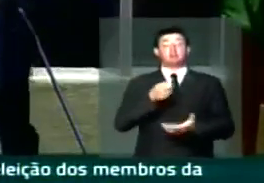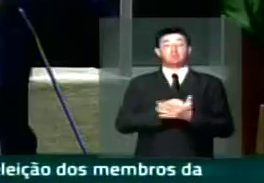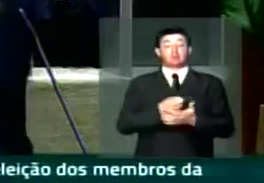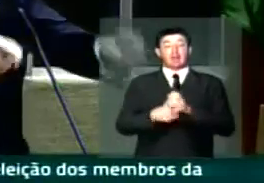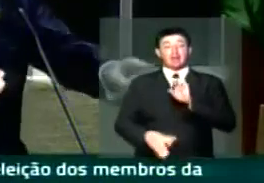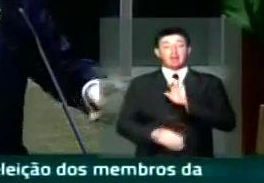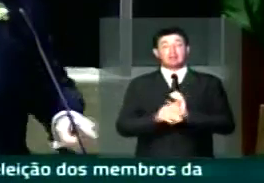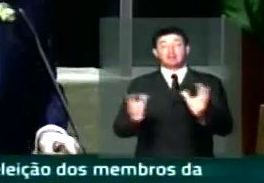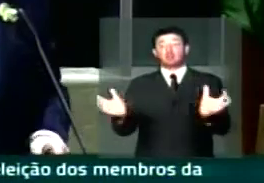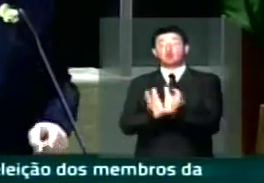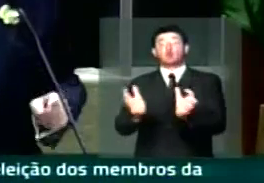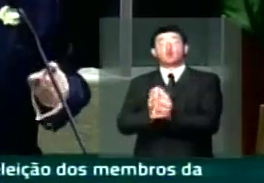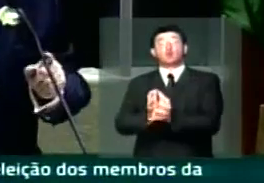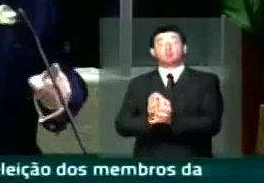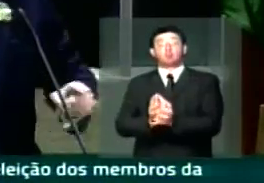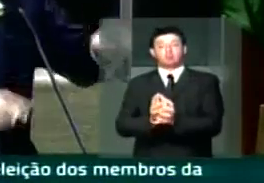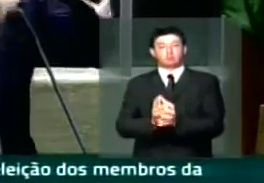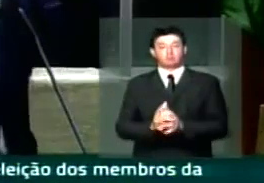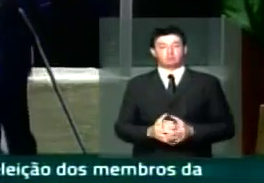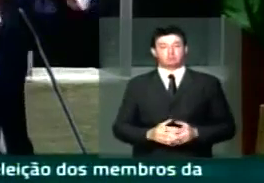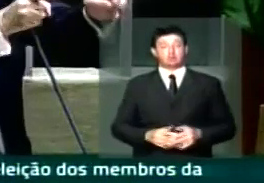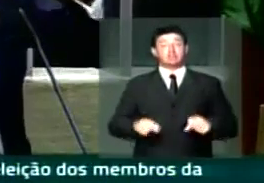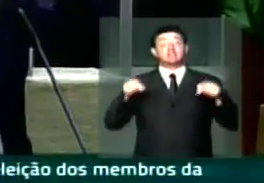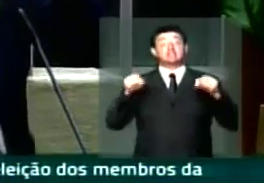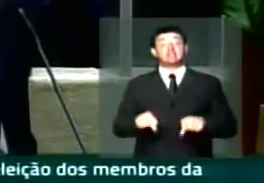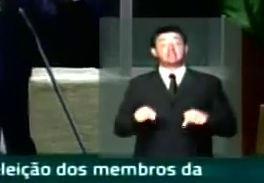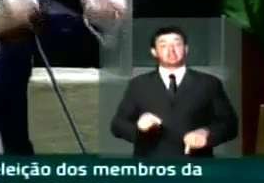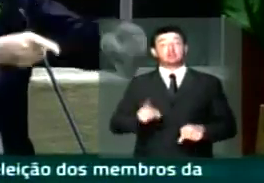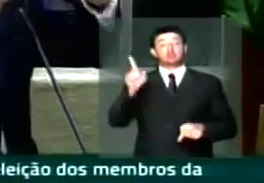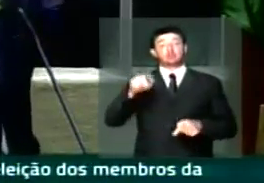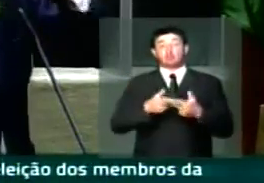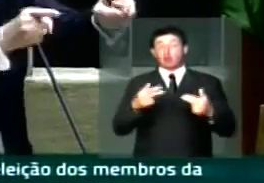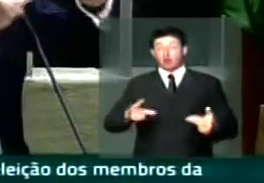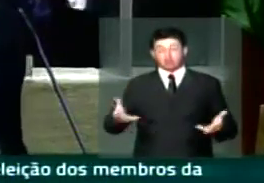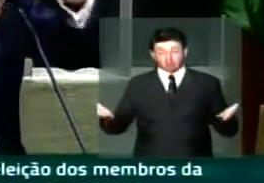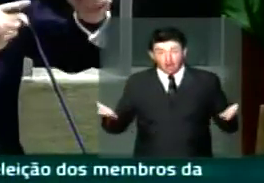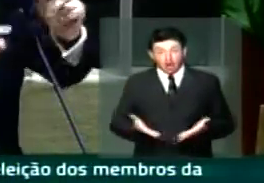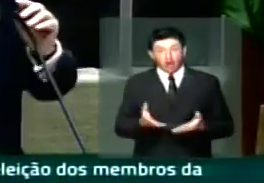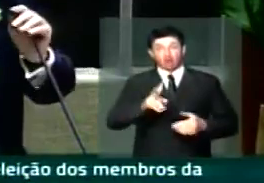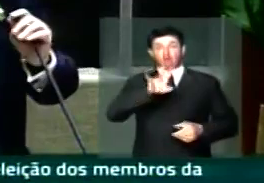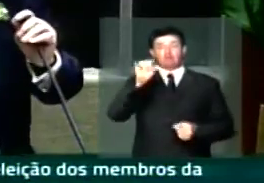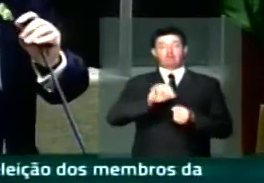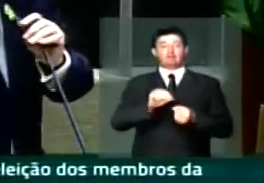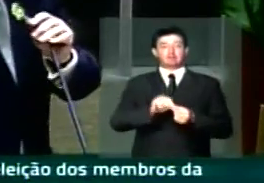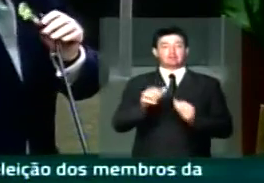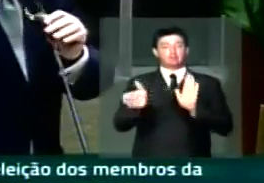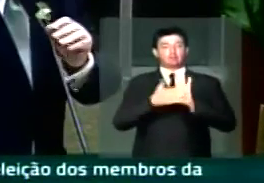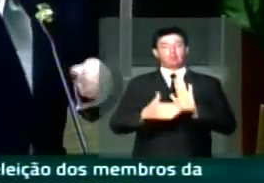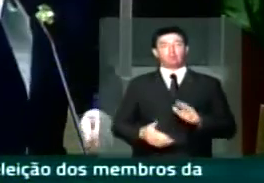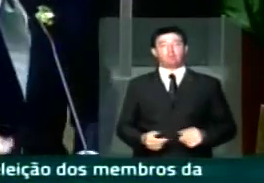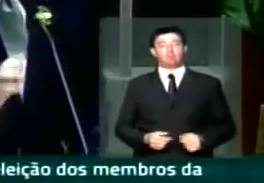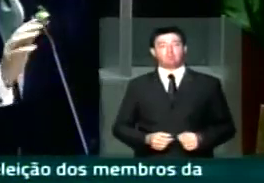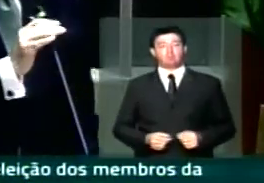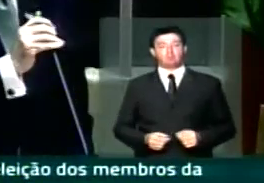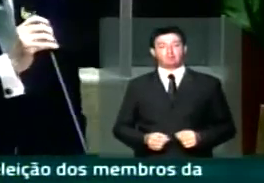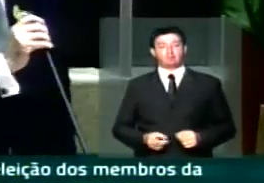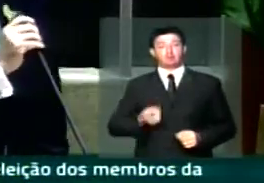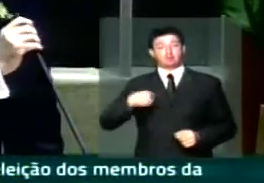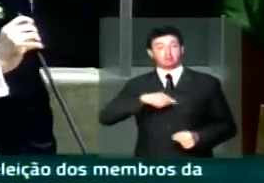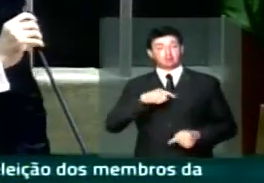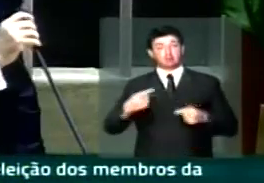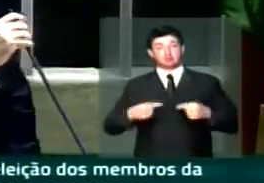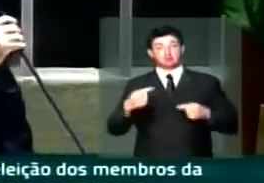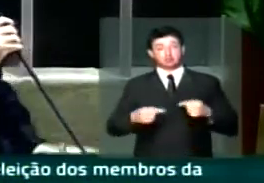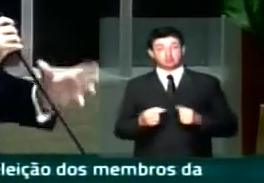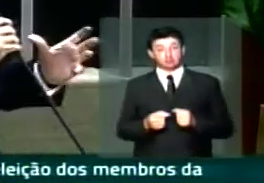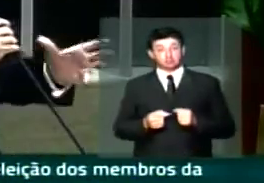as emendas de bancada. Isso será uma pauta imediata que será colocada a proposta. Nós estamos numa